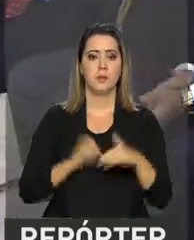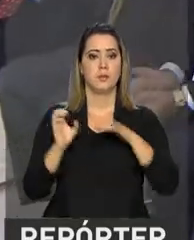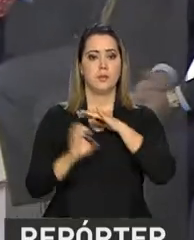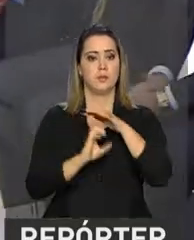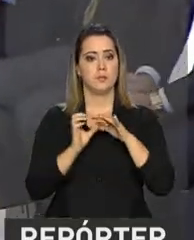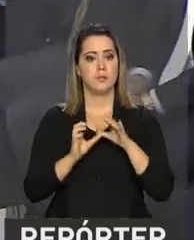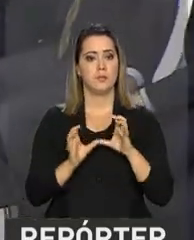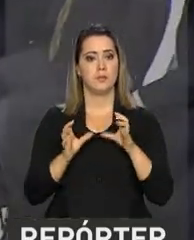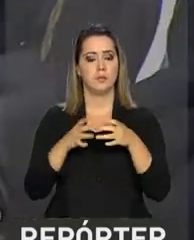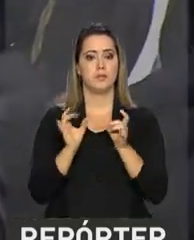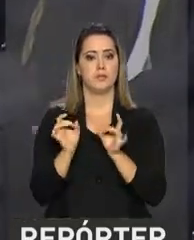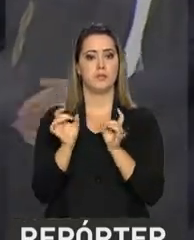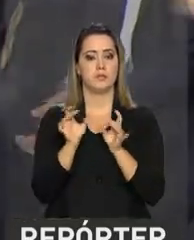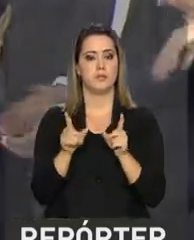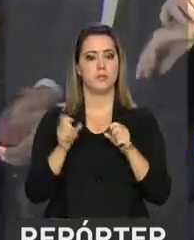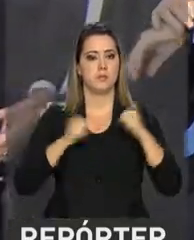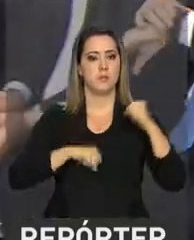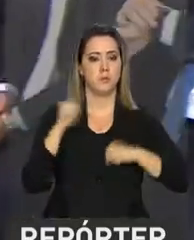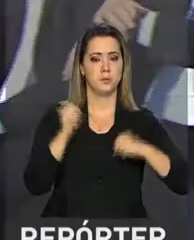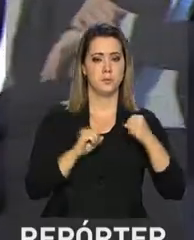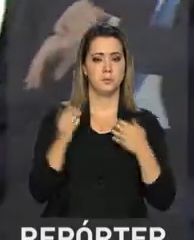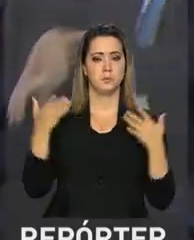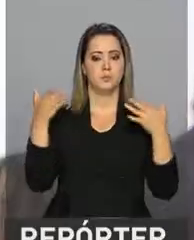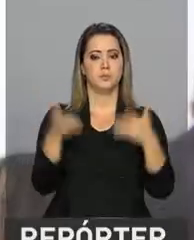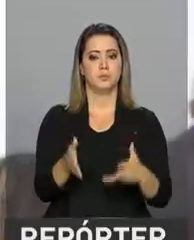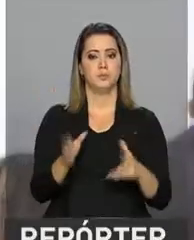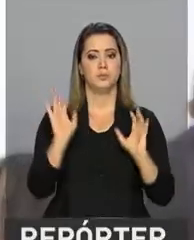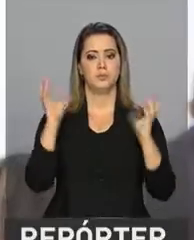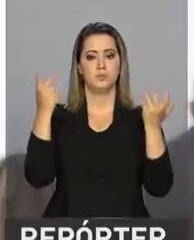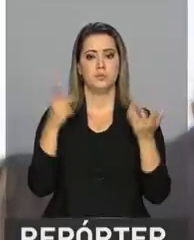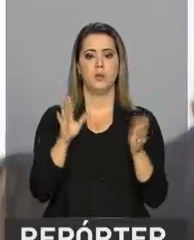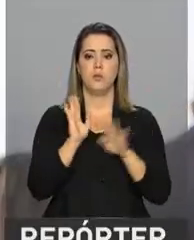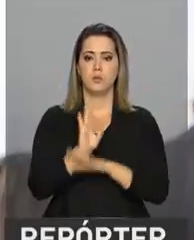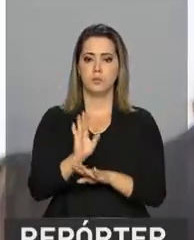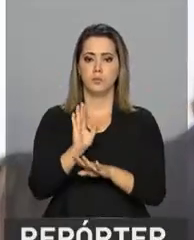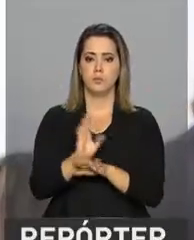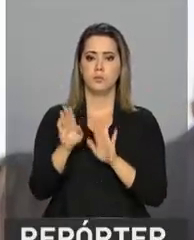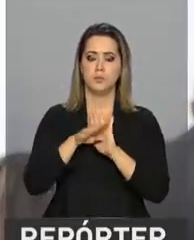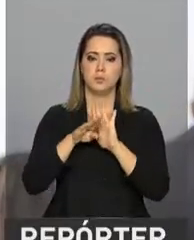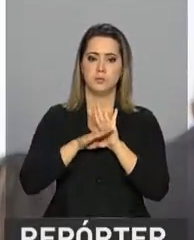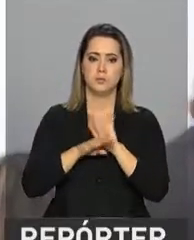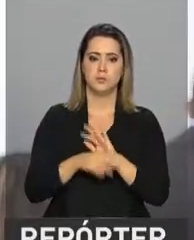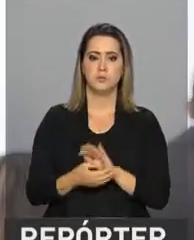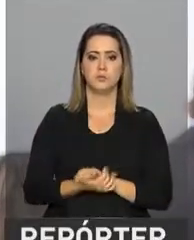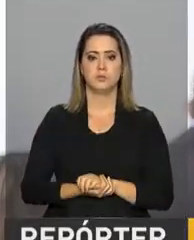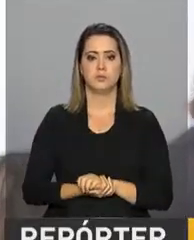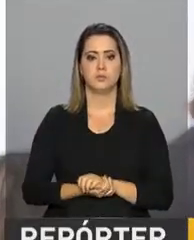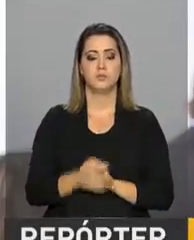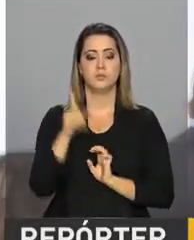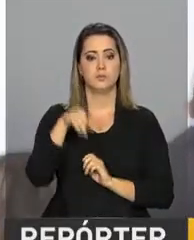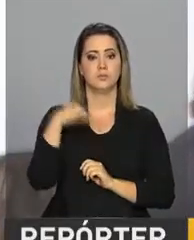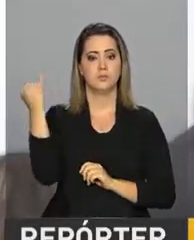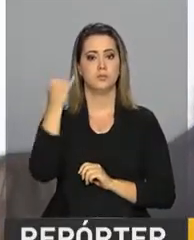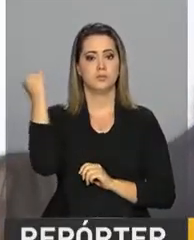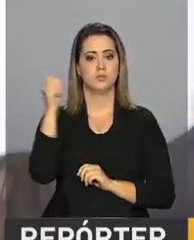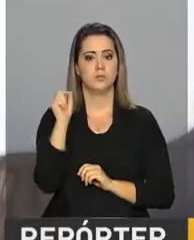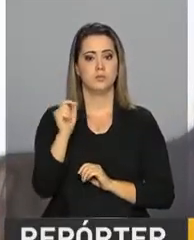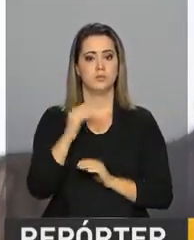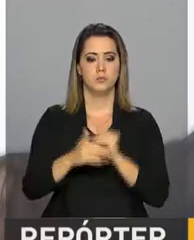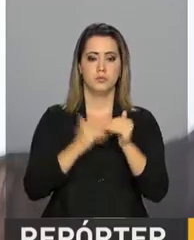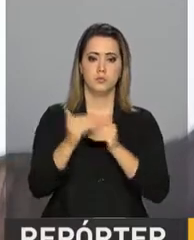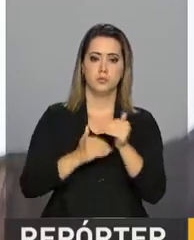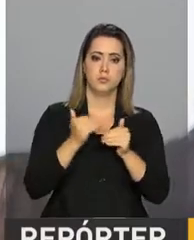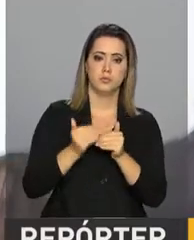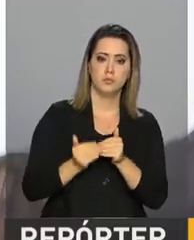do comércio e da indústria que compareceram ao evento apoiaram o programa ele é muito fundamental para a sustentabilidade